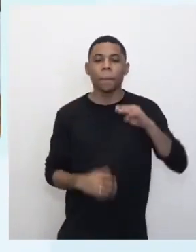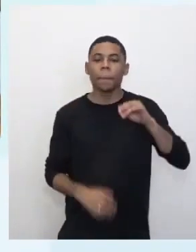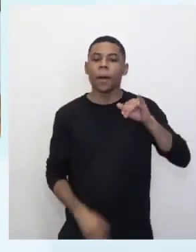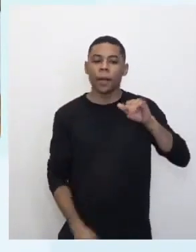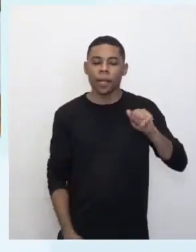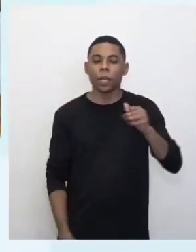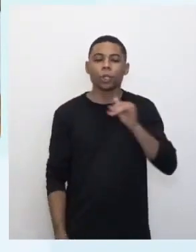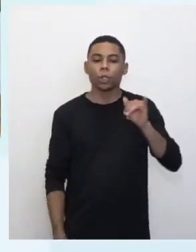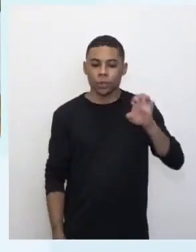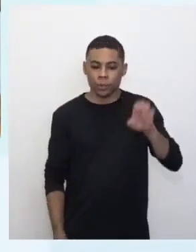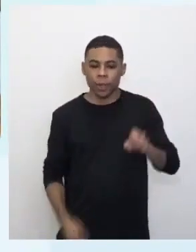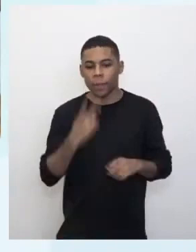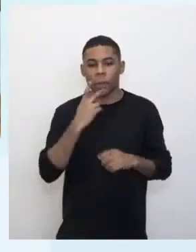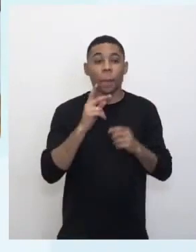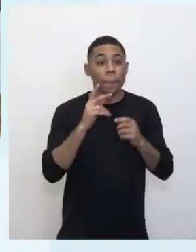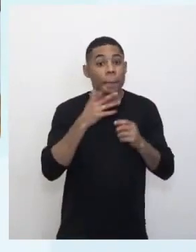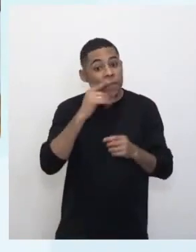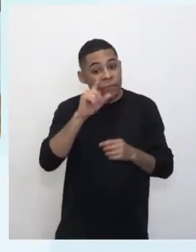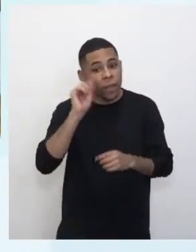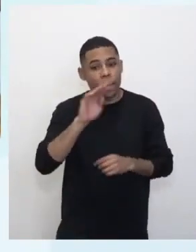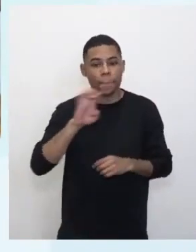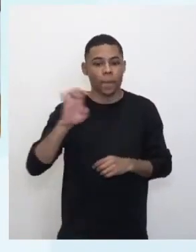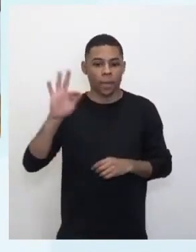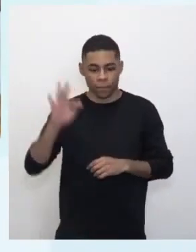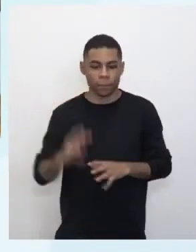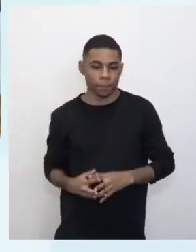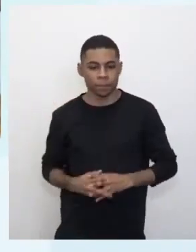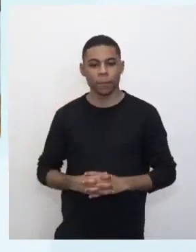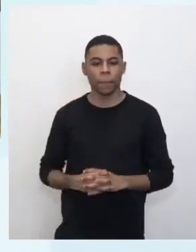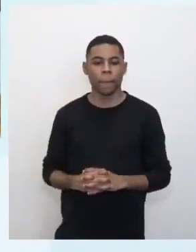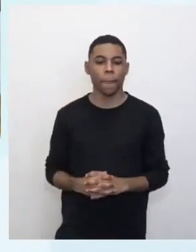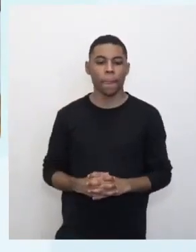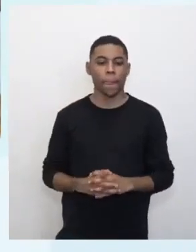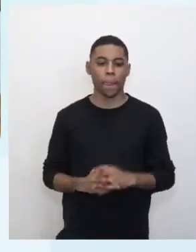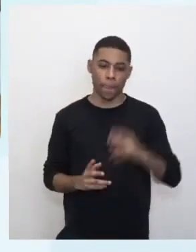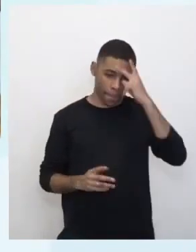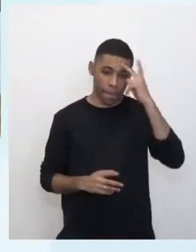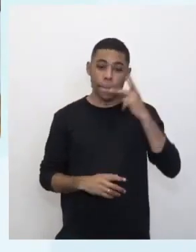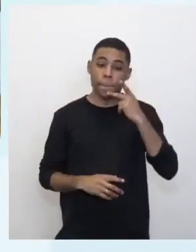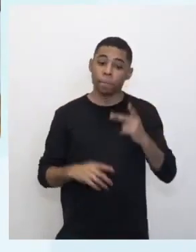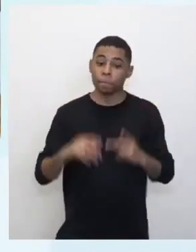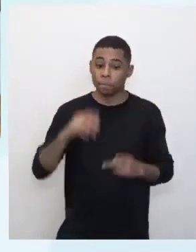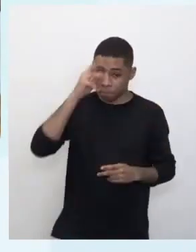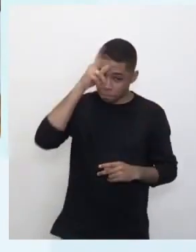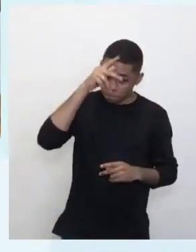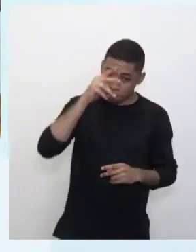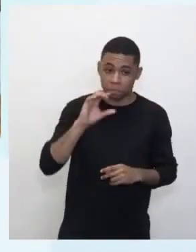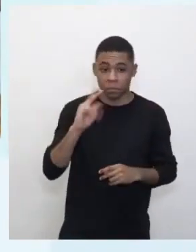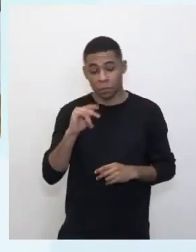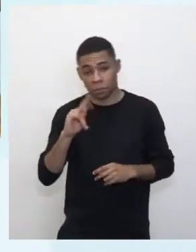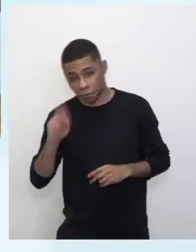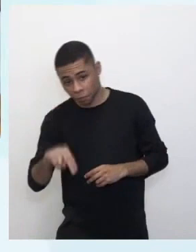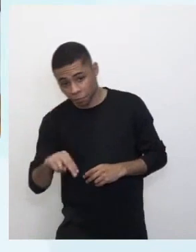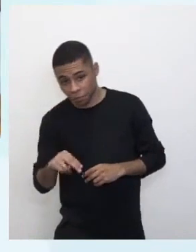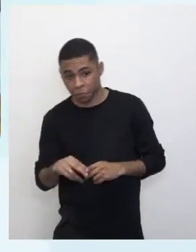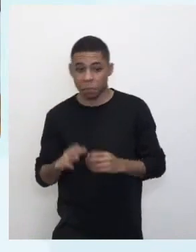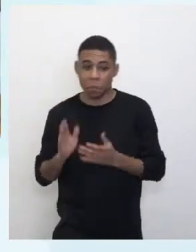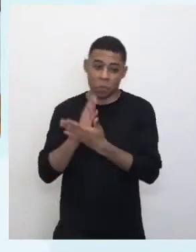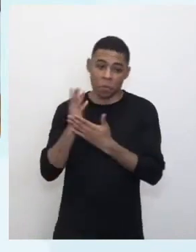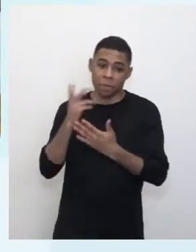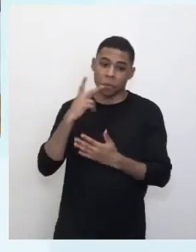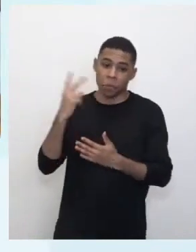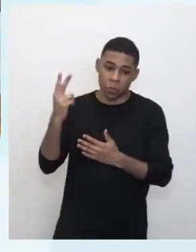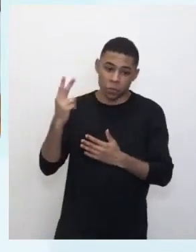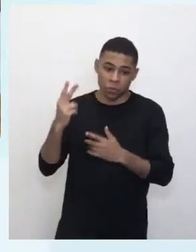preferem beef até agora. Ok, beef. Tem gente que falou também. Two. A Ivanilda falou